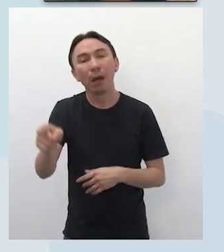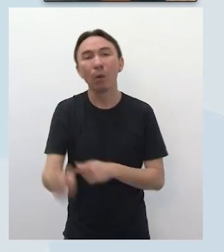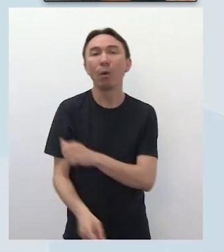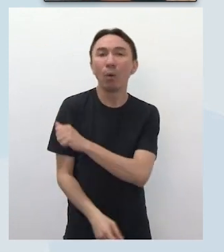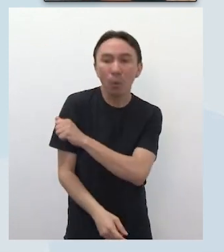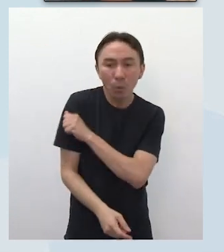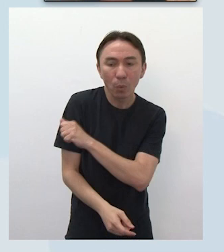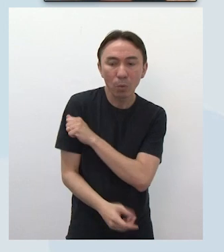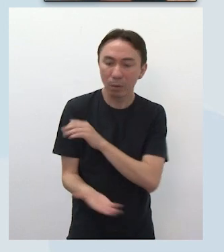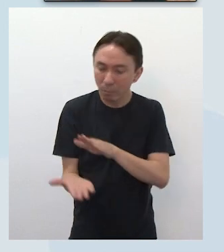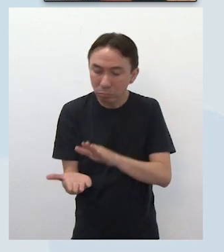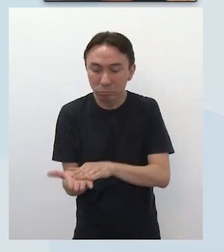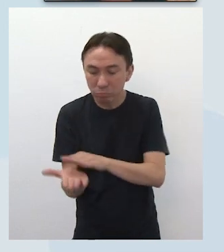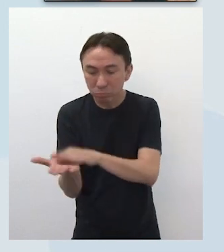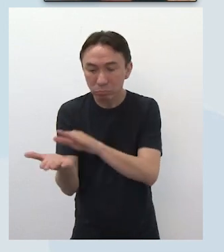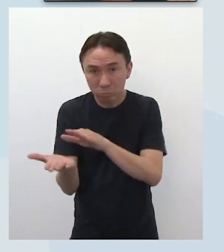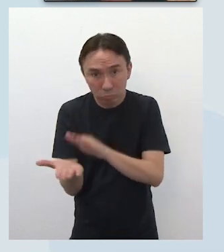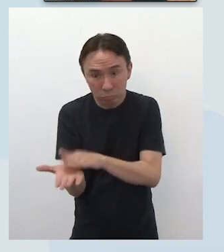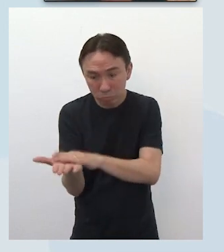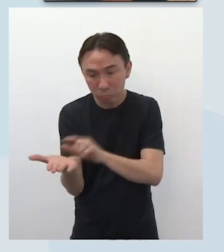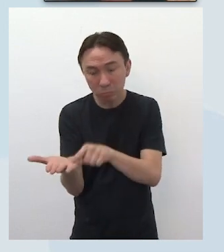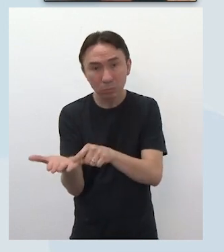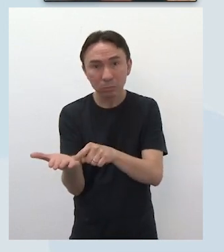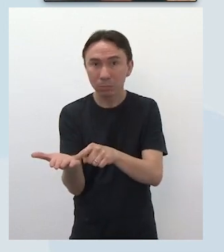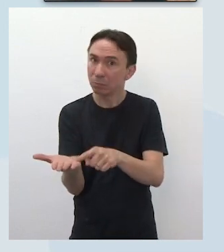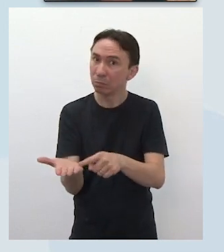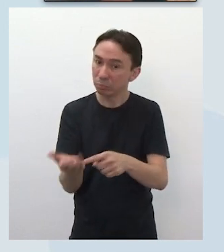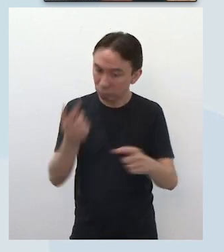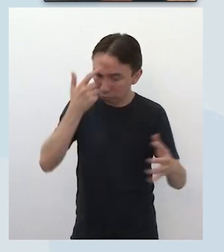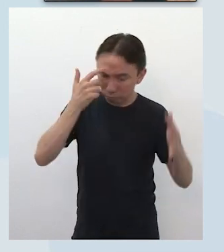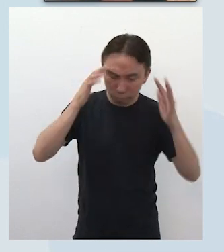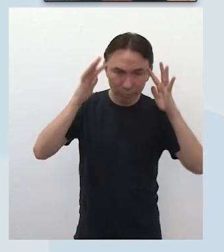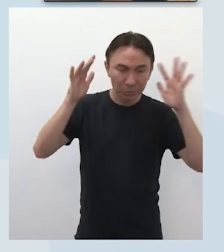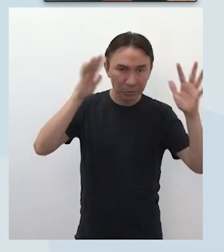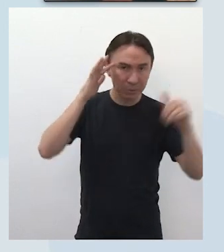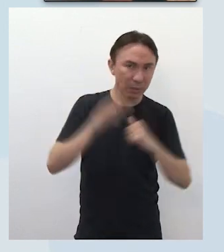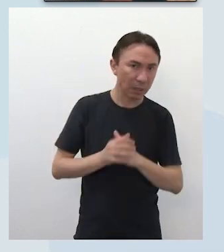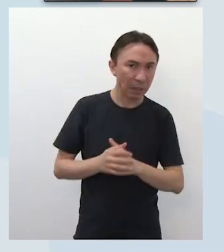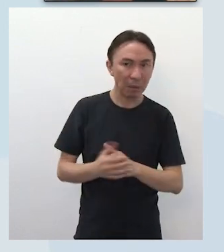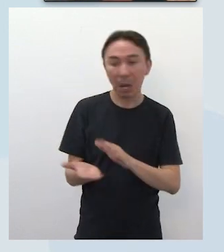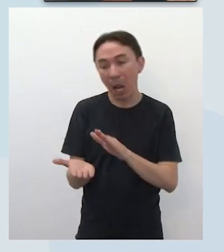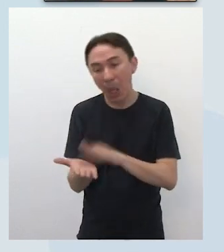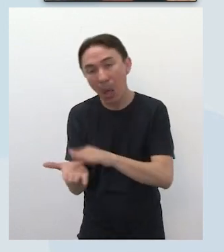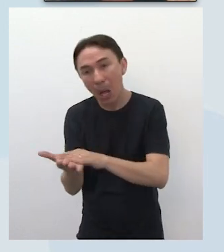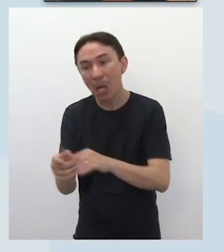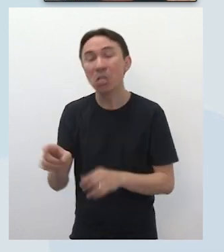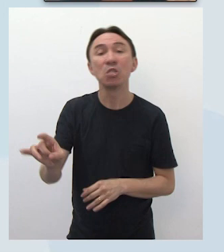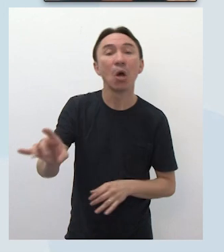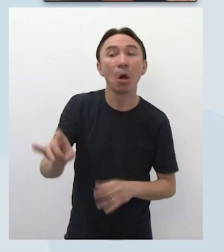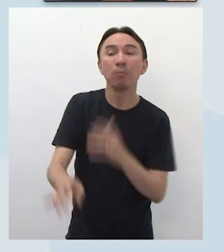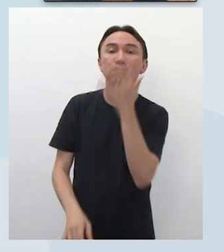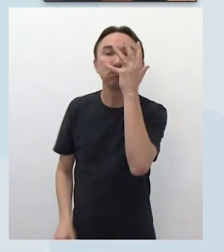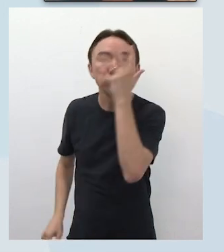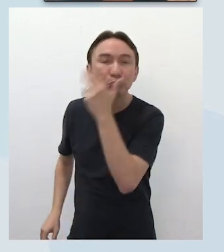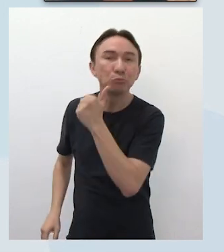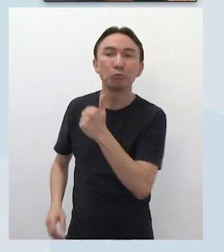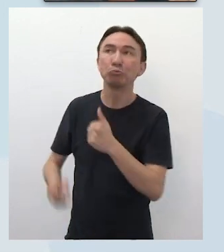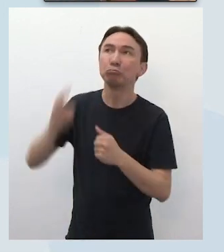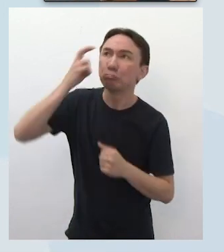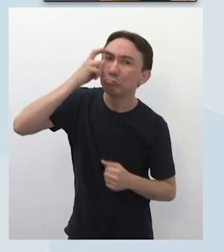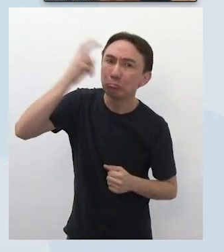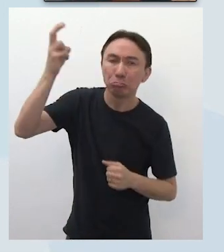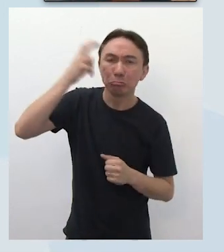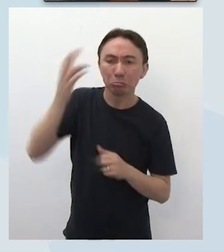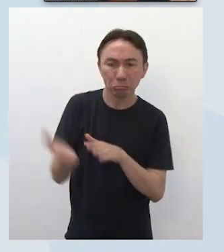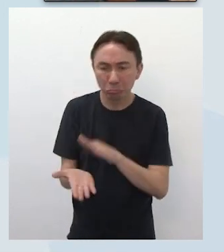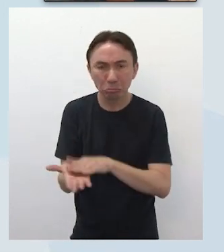precisa ser repensado, né? Se eu elogiar a aparência, se eu elogiar somente a inteligência, eu estou